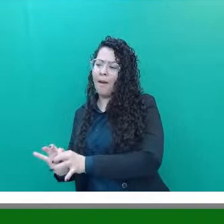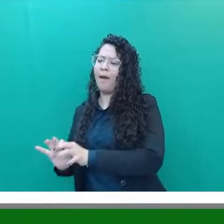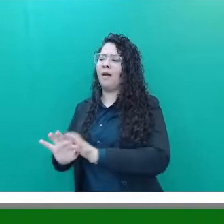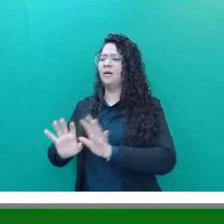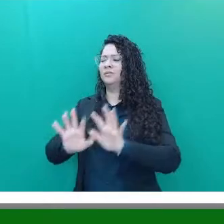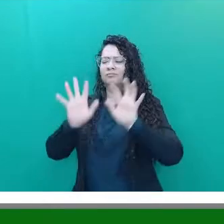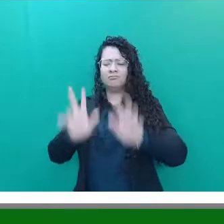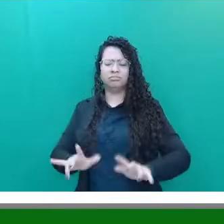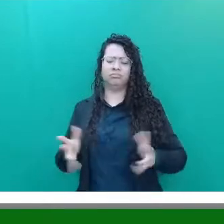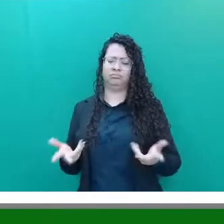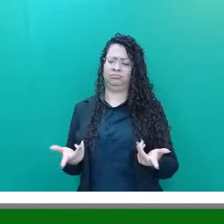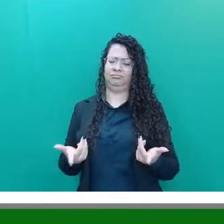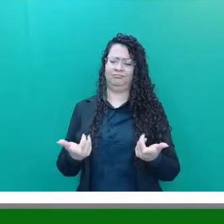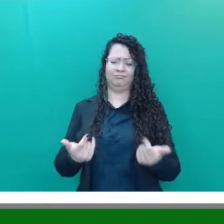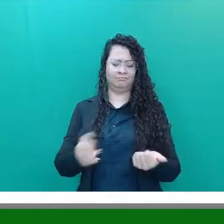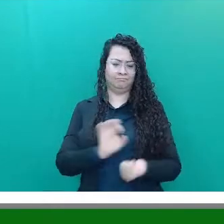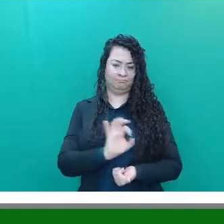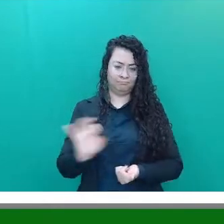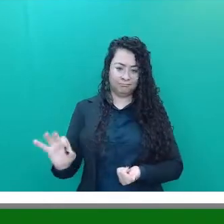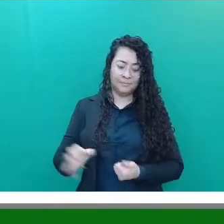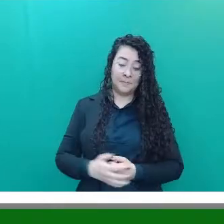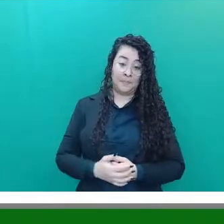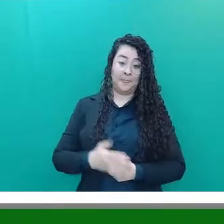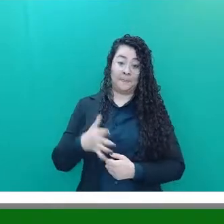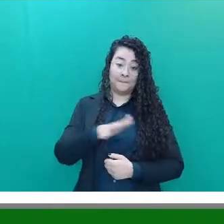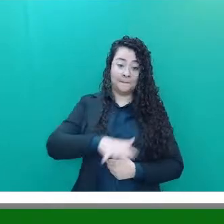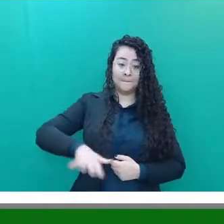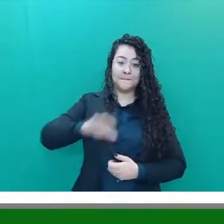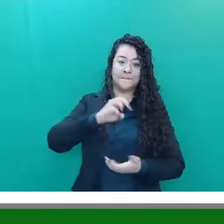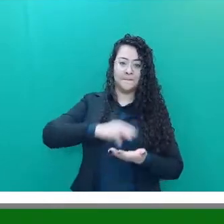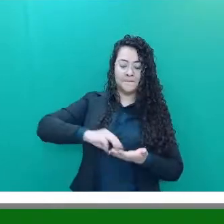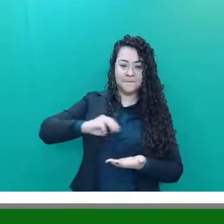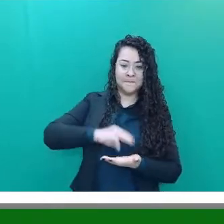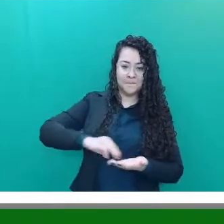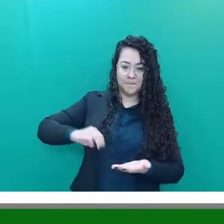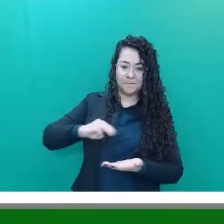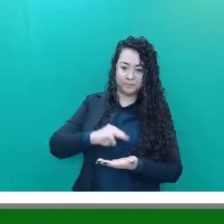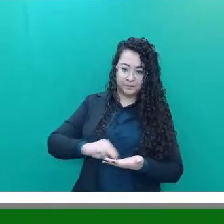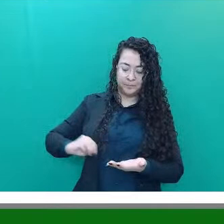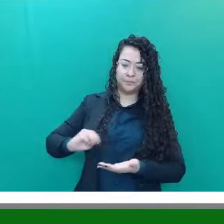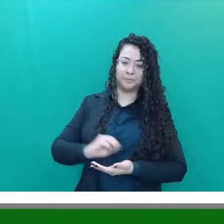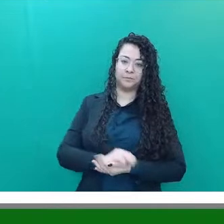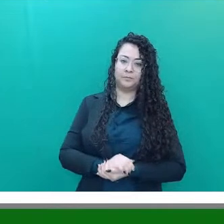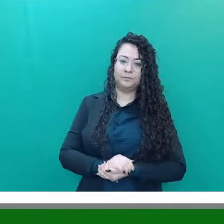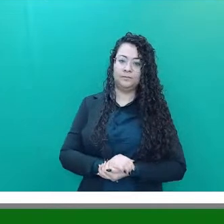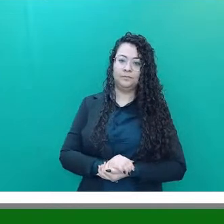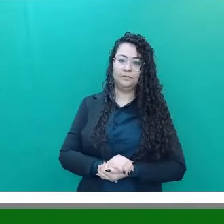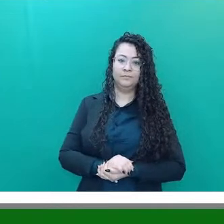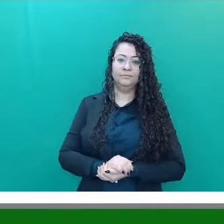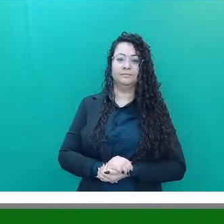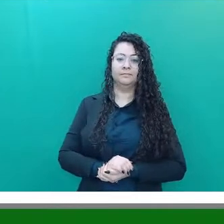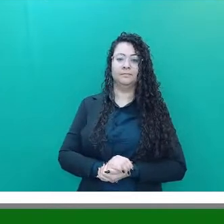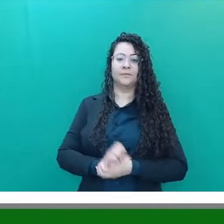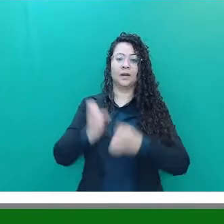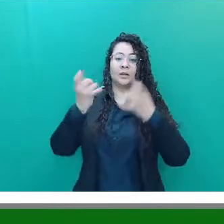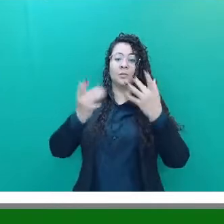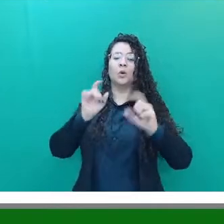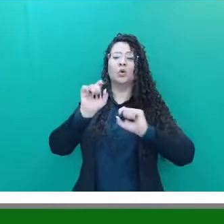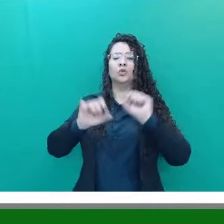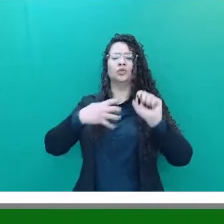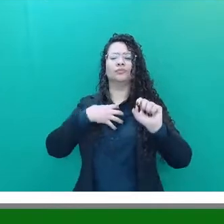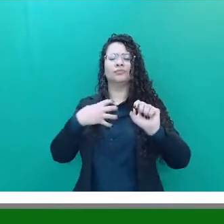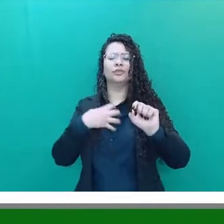né? A sessão de metodologia, inclusive, você descreve de forma detalhada